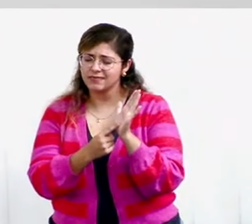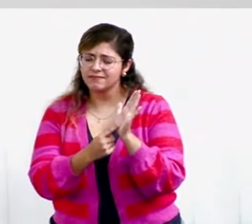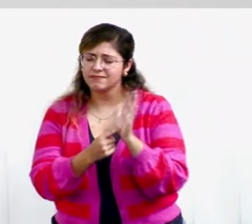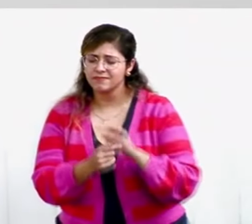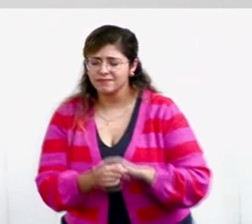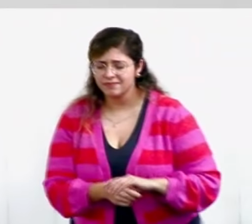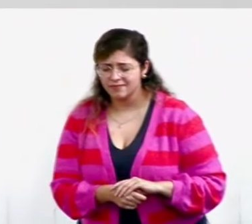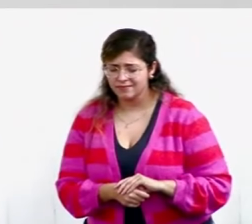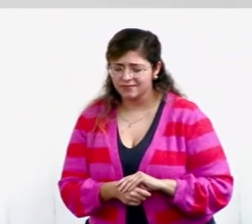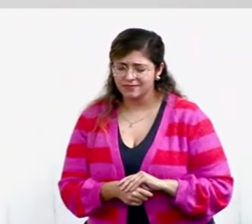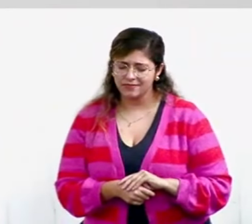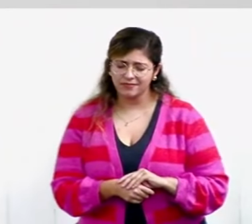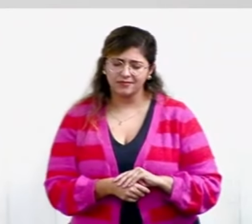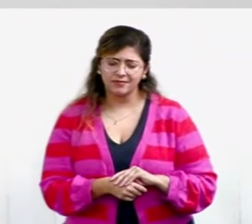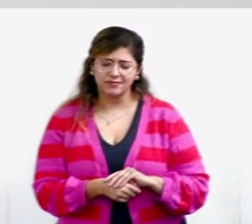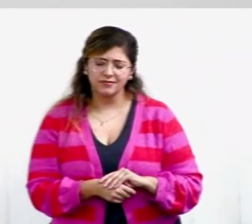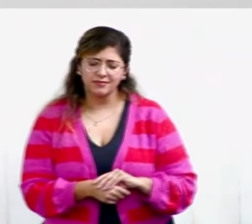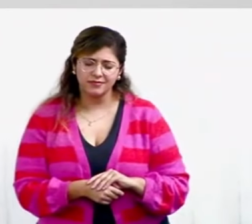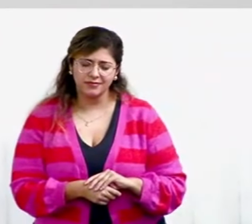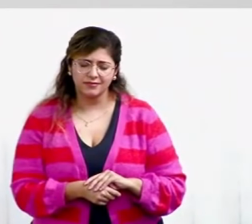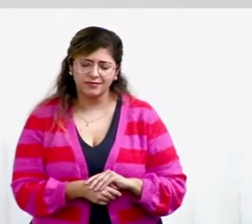esse nem sequer almeja o Senhor.